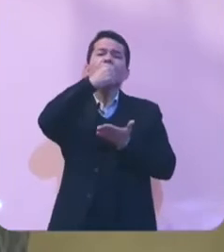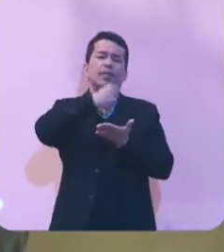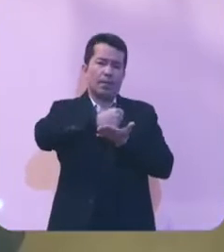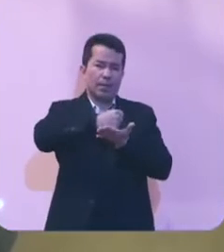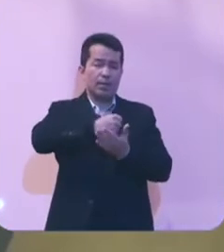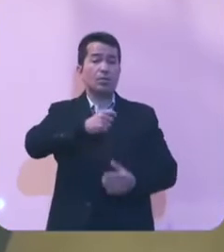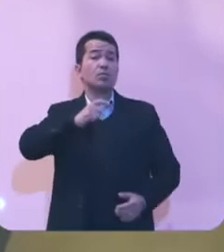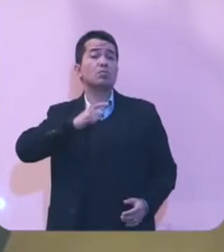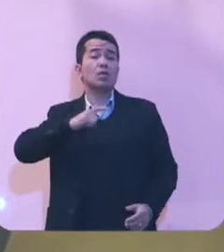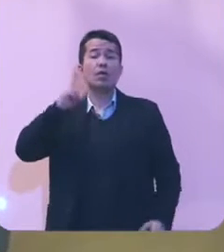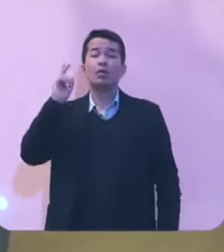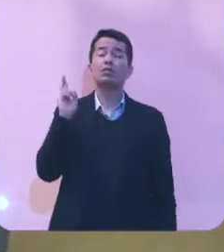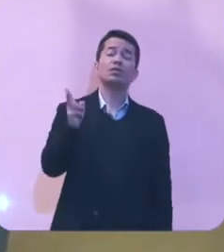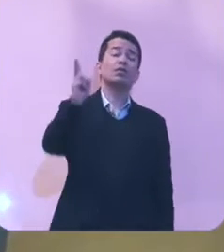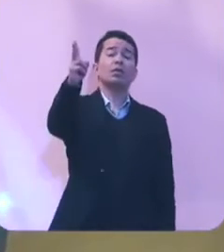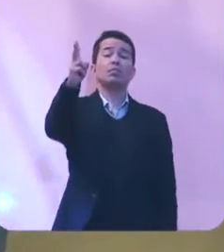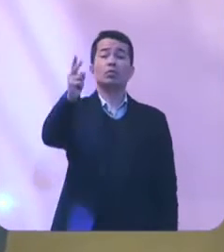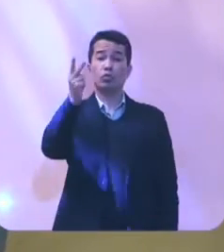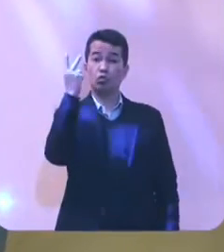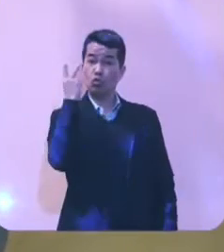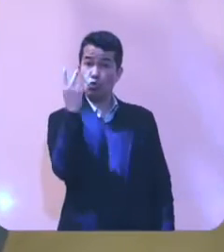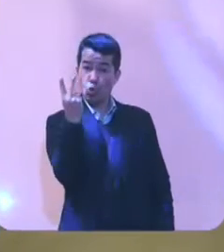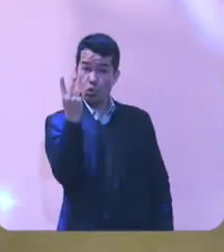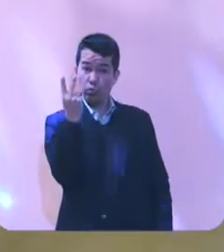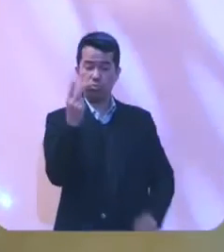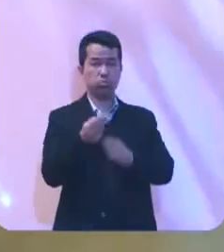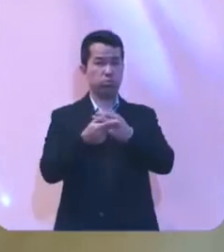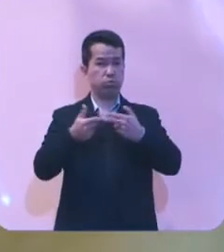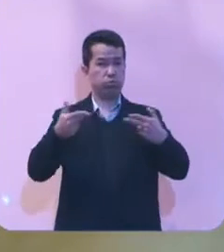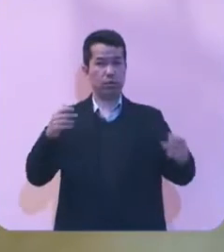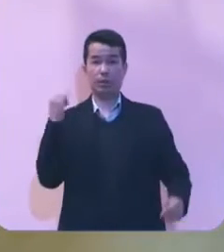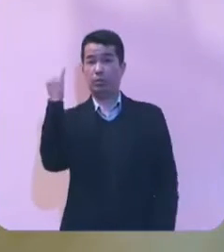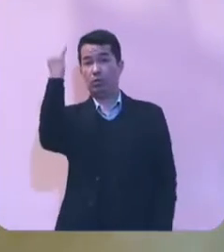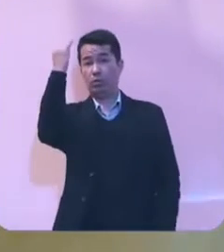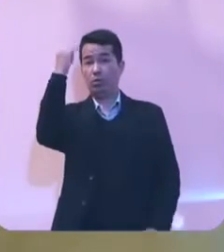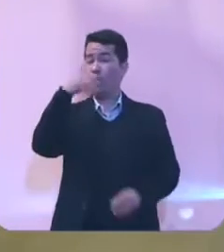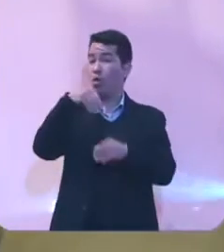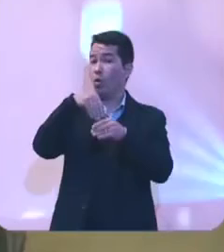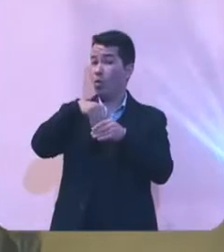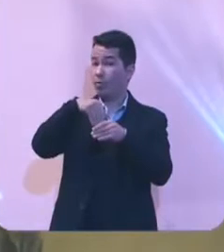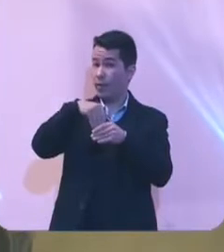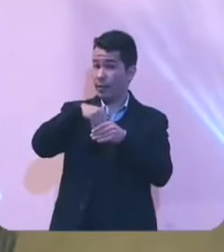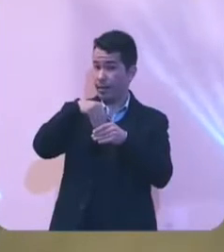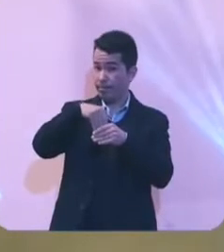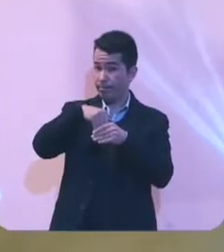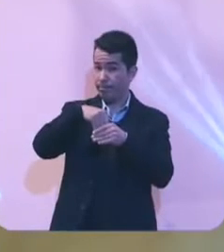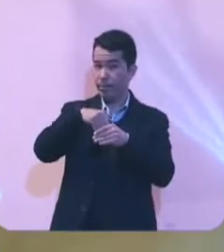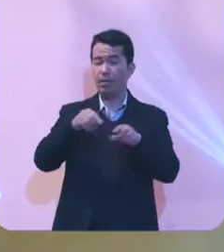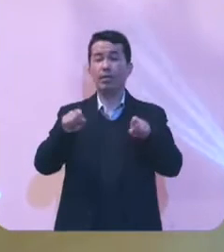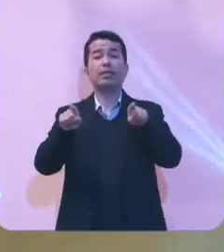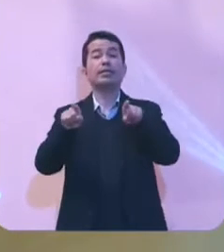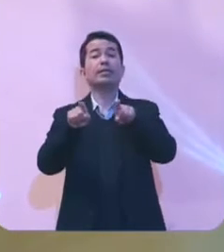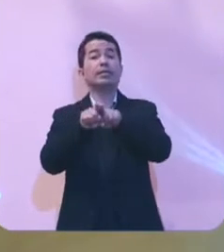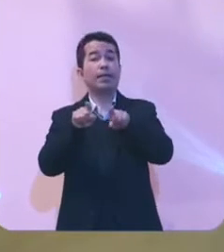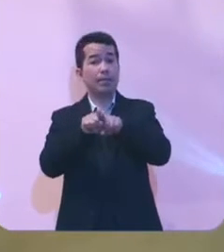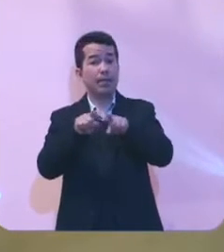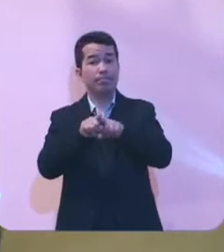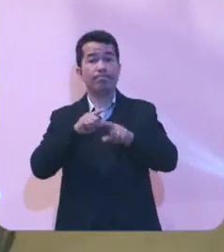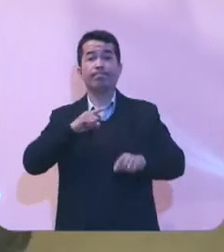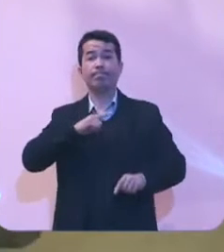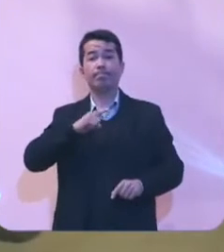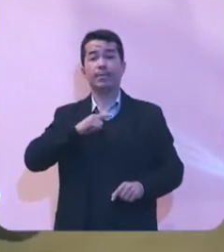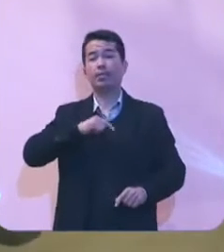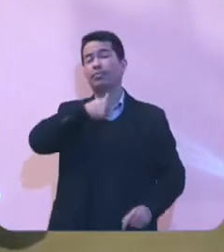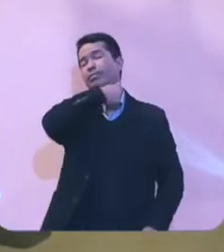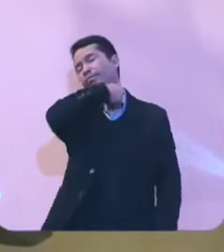uma oferta e um holocausto. Então, há um trecho na Bíblia, né, que diz assim, que